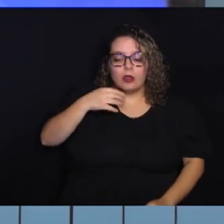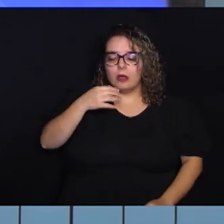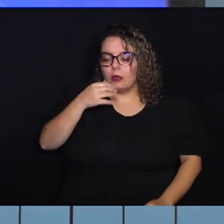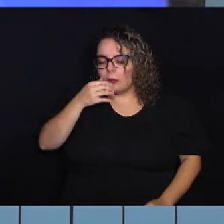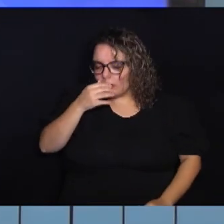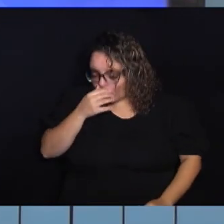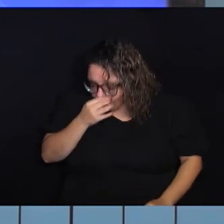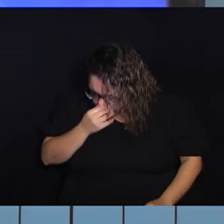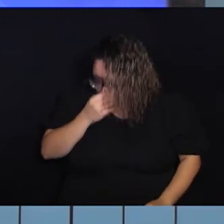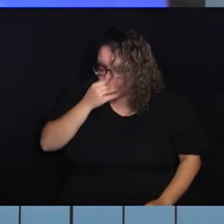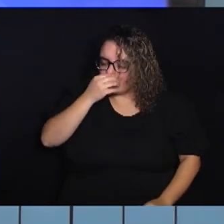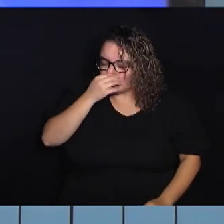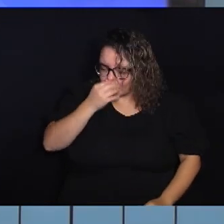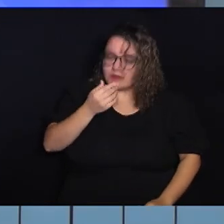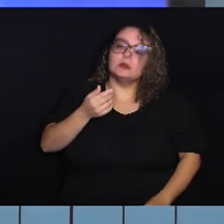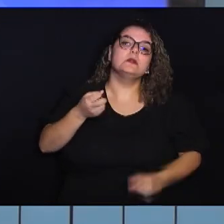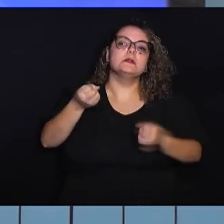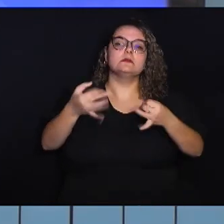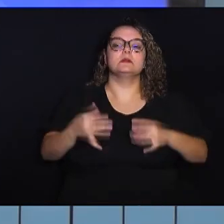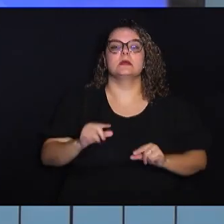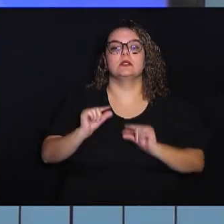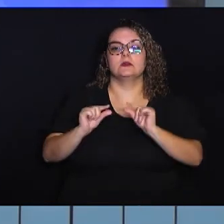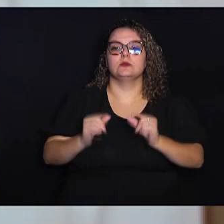senhor esclarecesse isso, por favor.